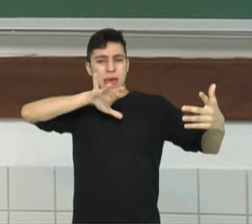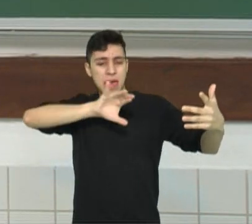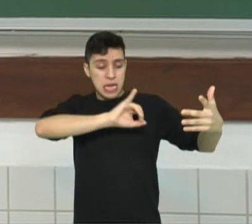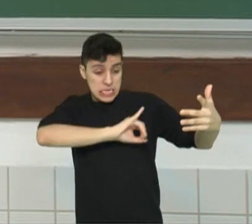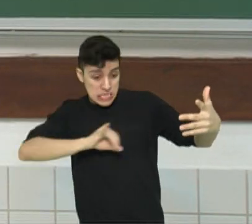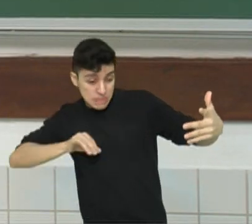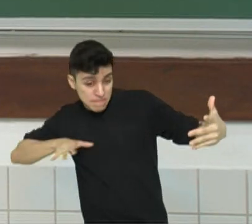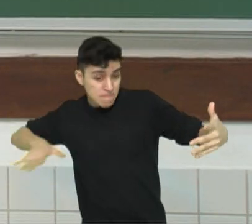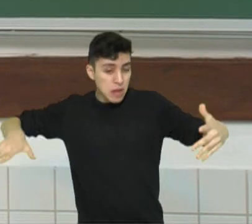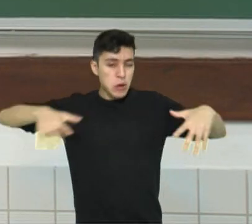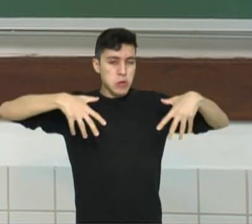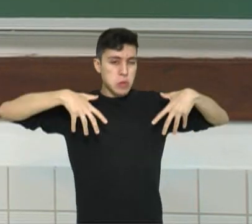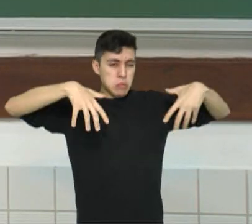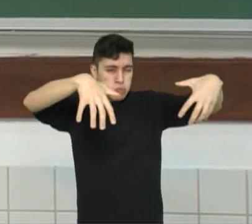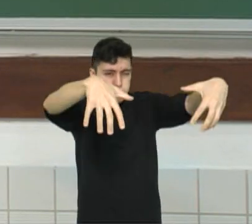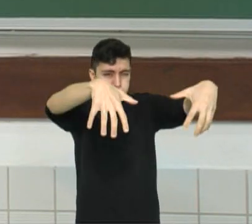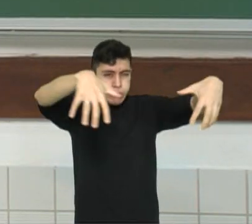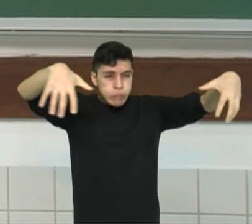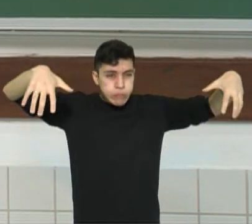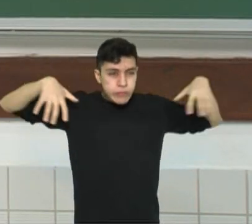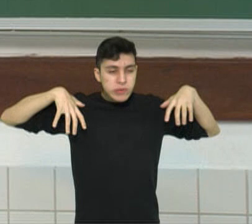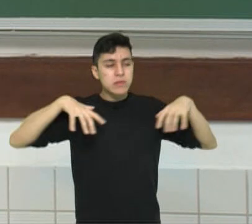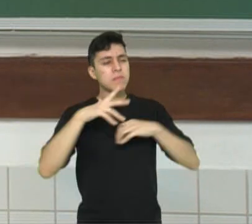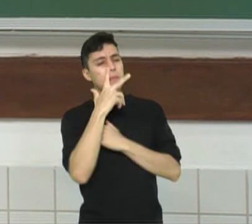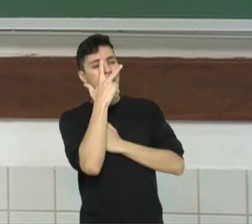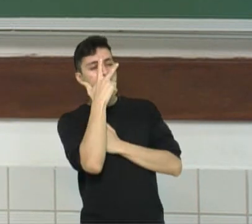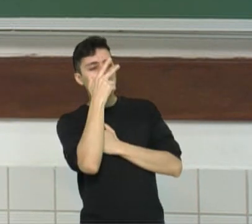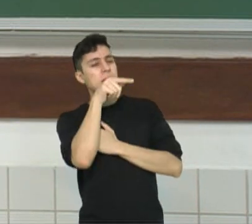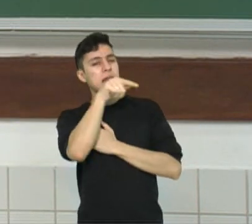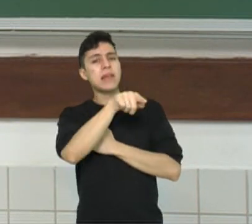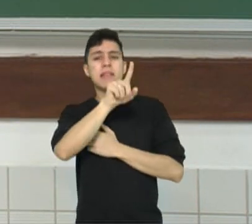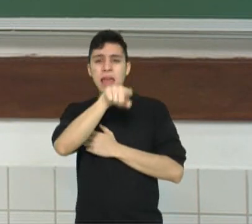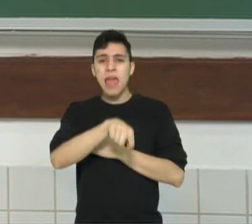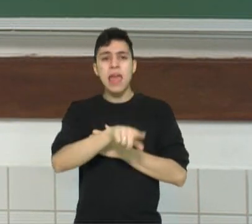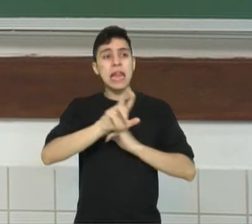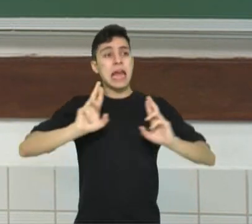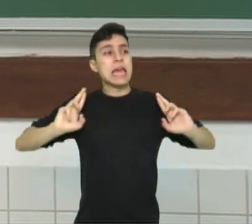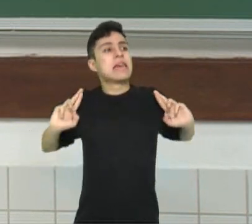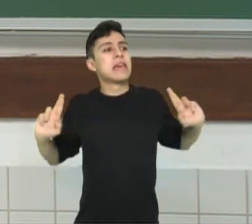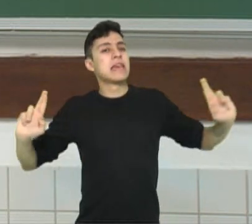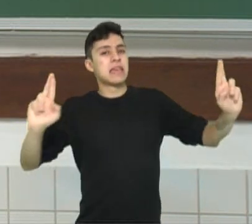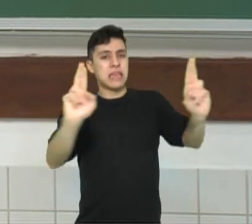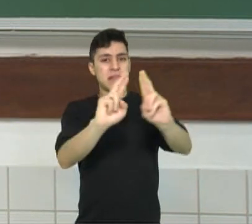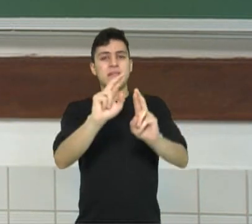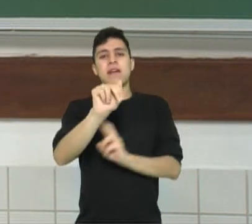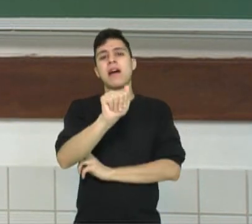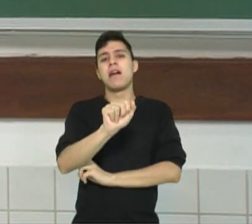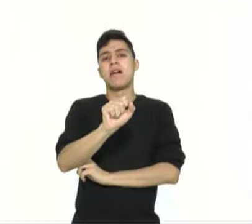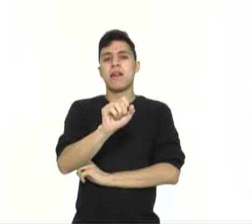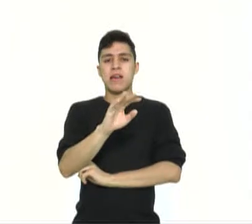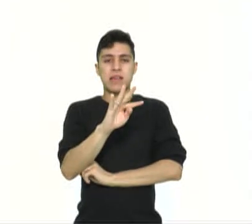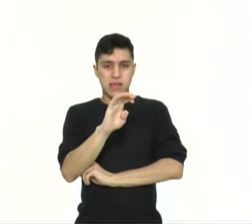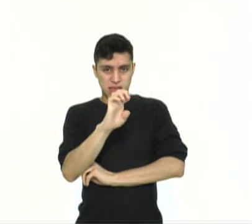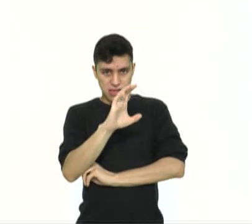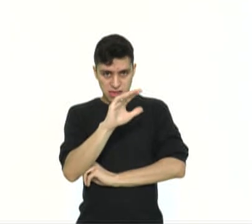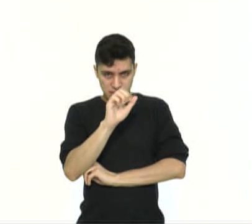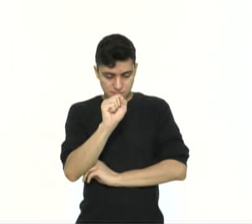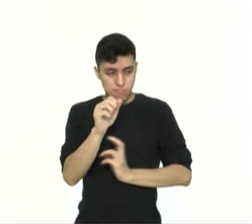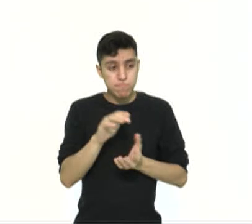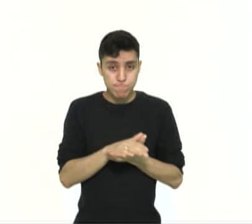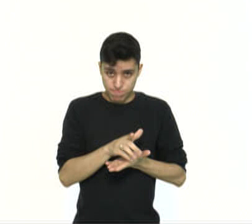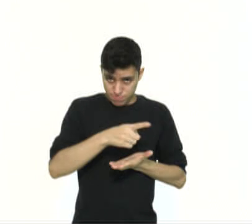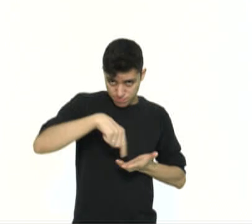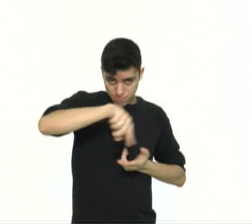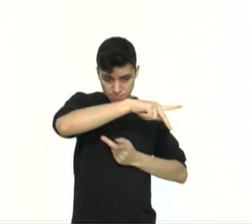sim dizer que existiu um império asteca, né? Para os astecas, os deuses